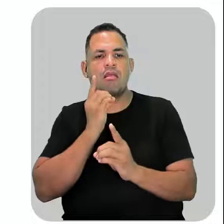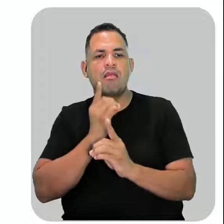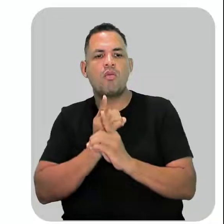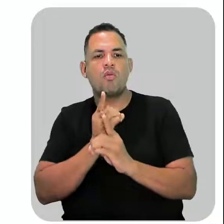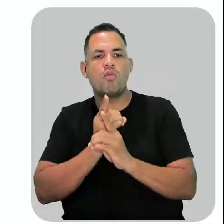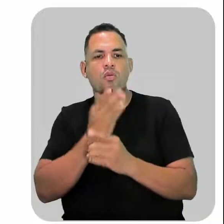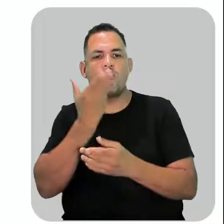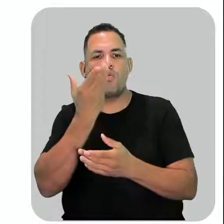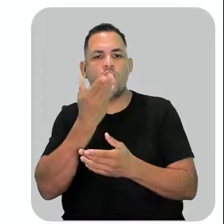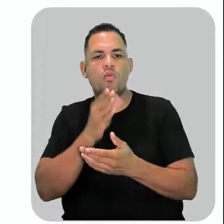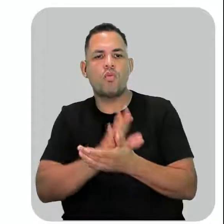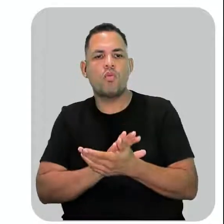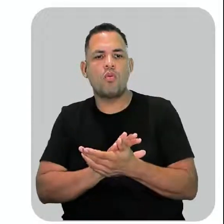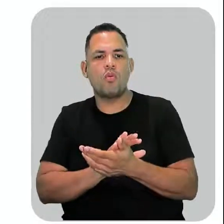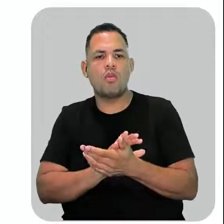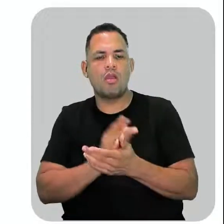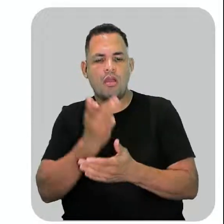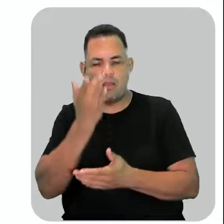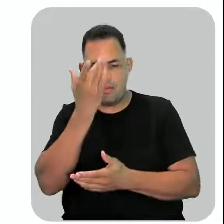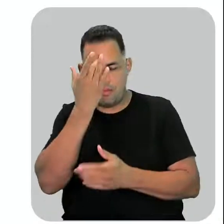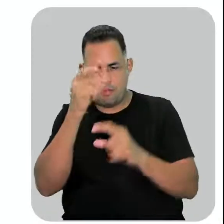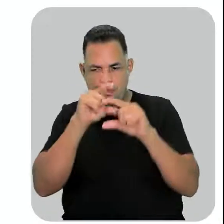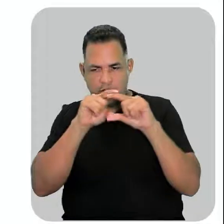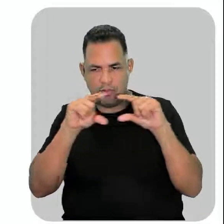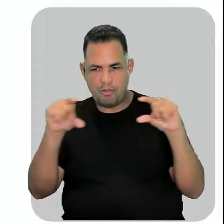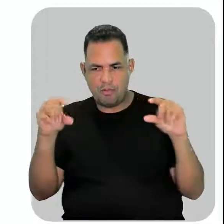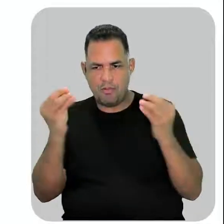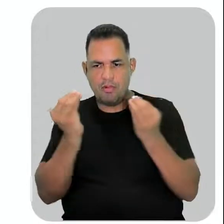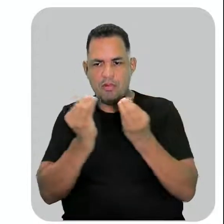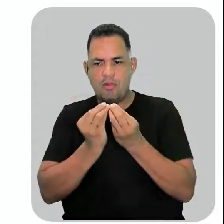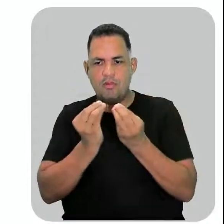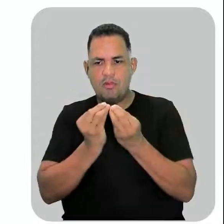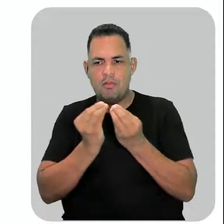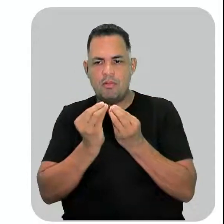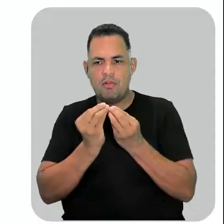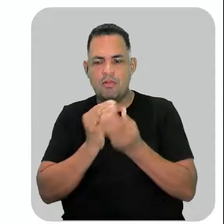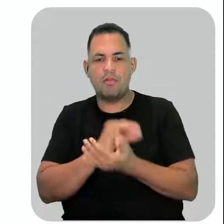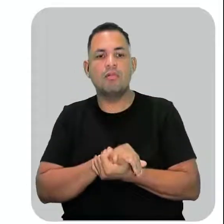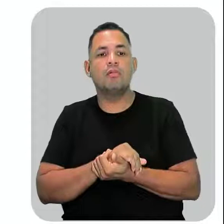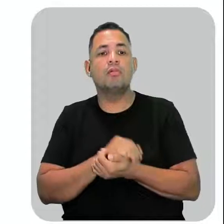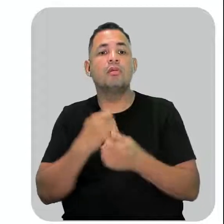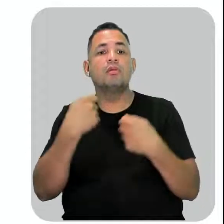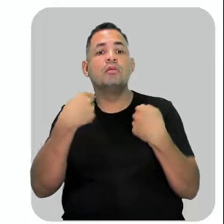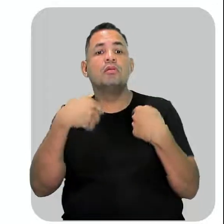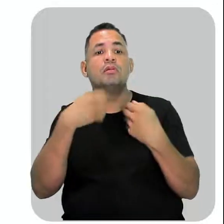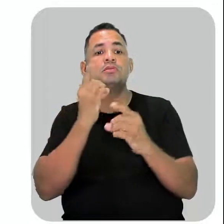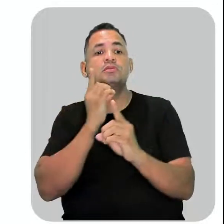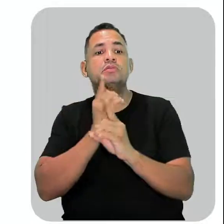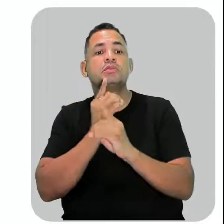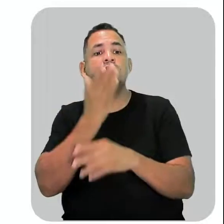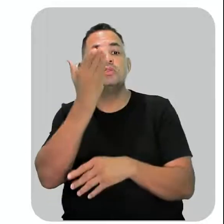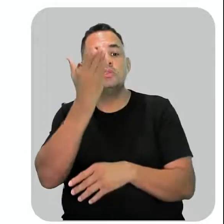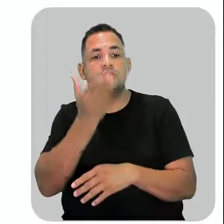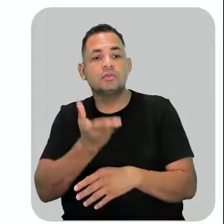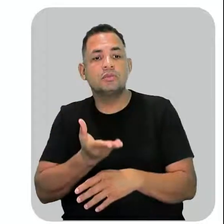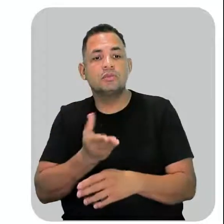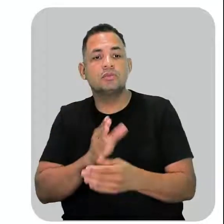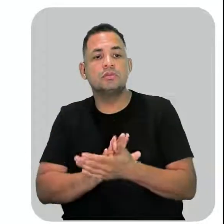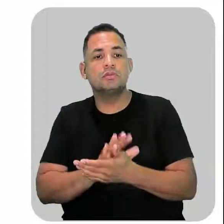sua fórmula molecular. O que eu preciso para determinar a fórmula molecular de